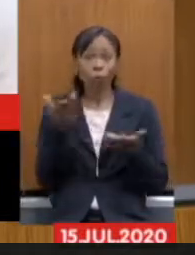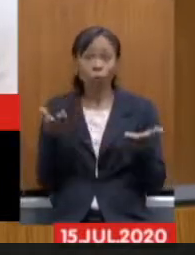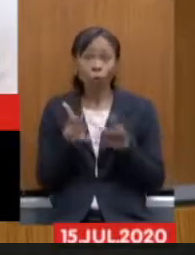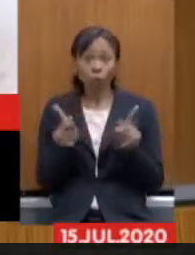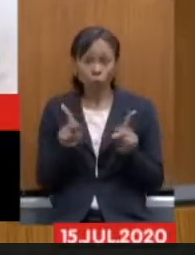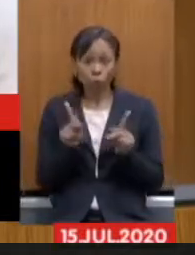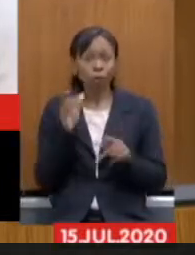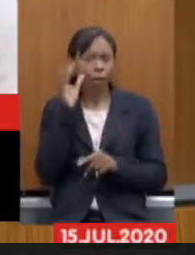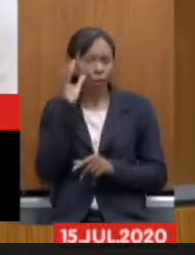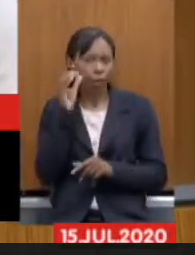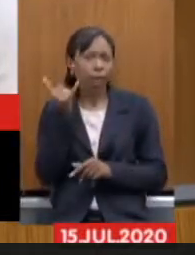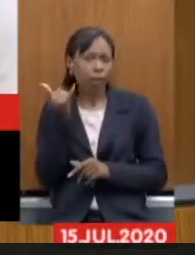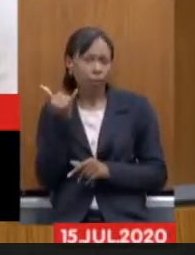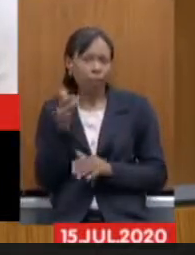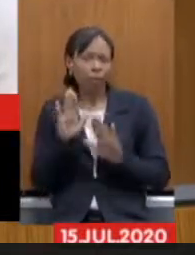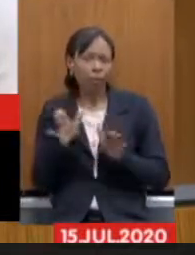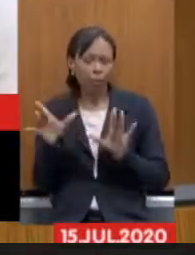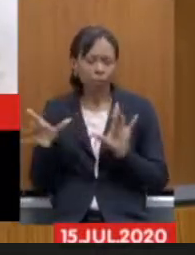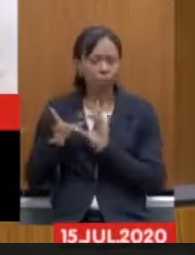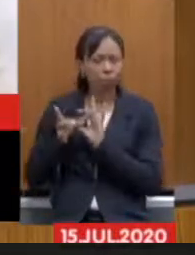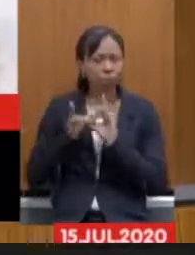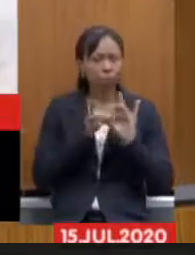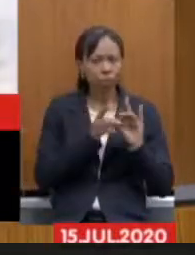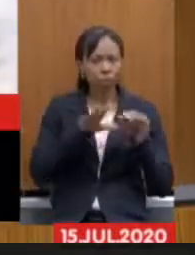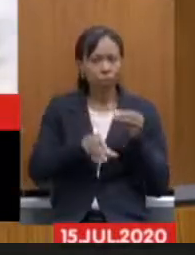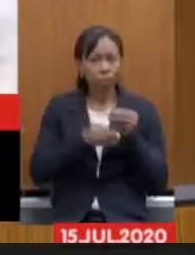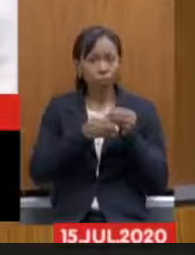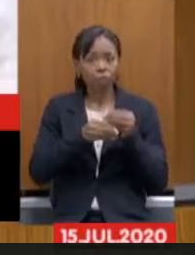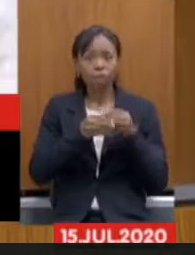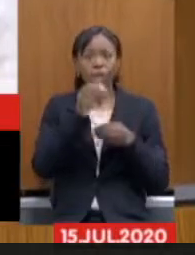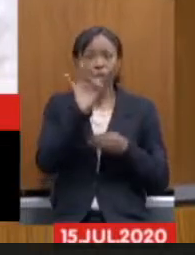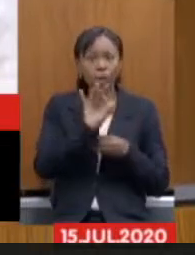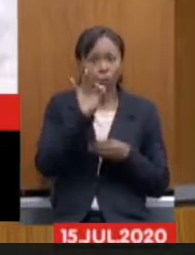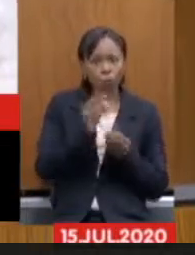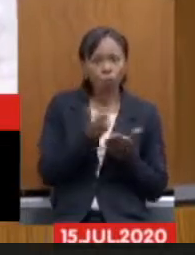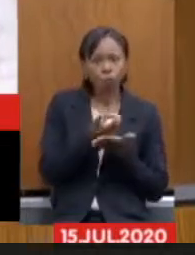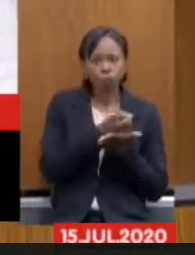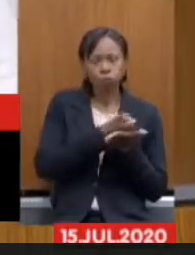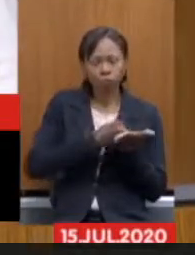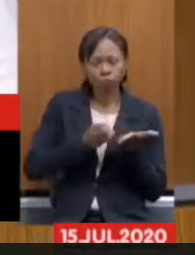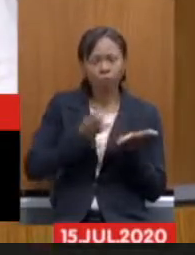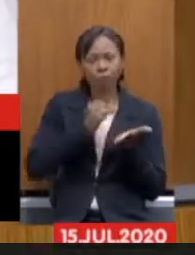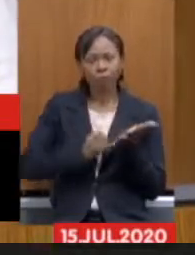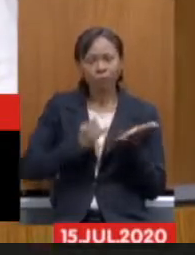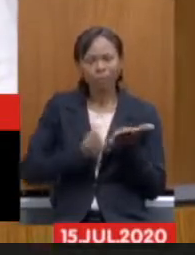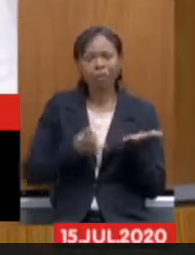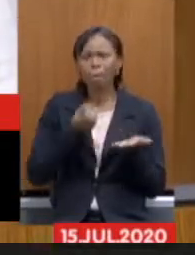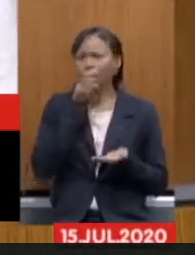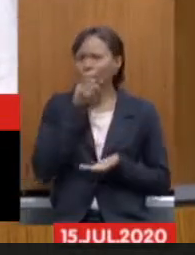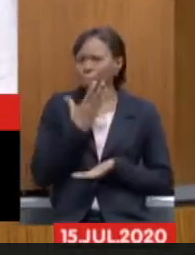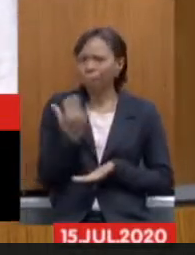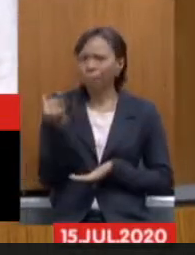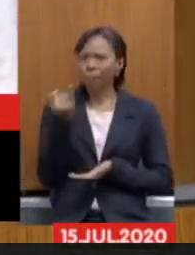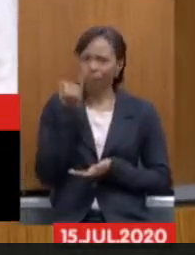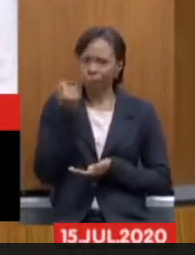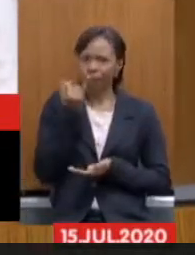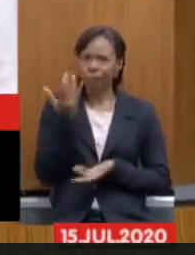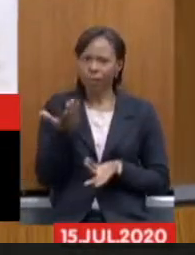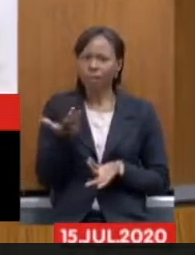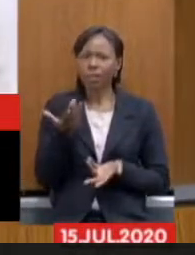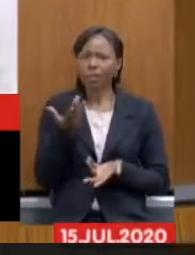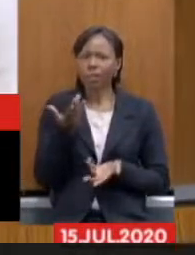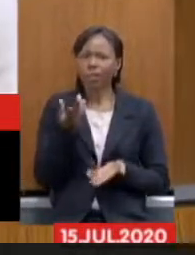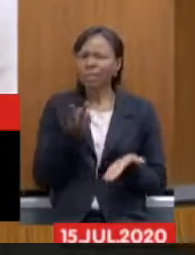aderiu a nossa emenda da liga extraordinária isso é bom importante para a gente né